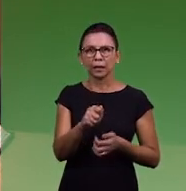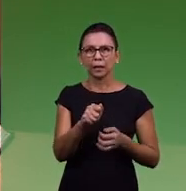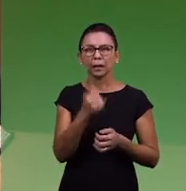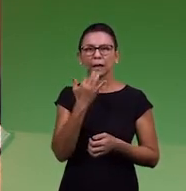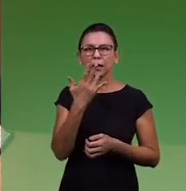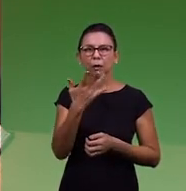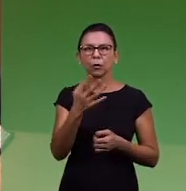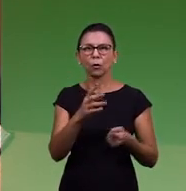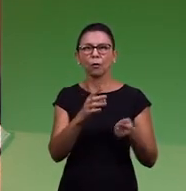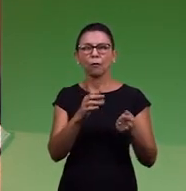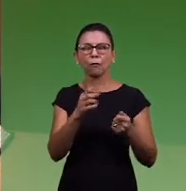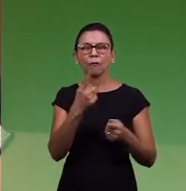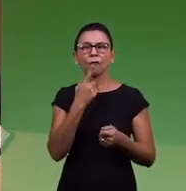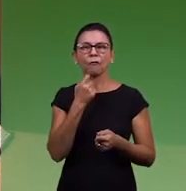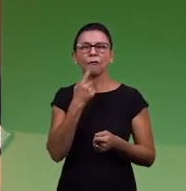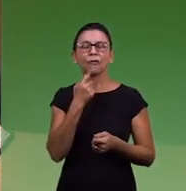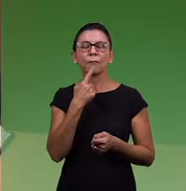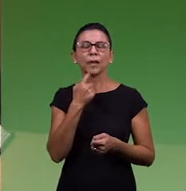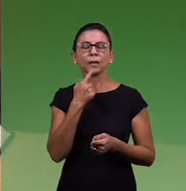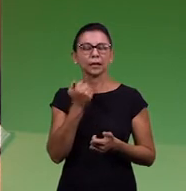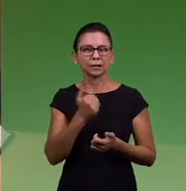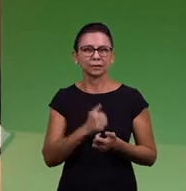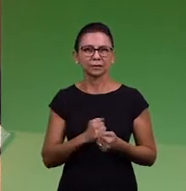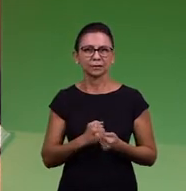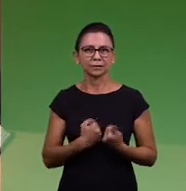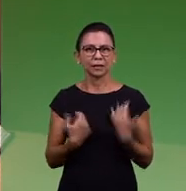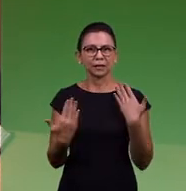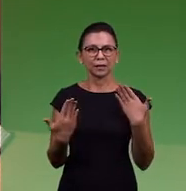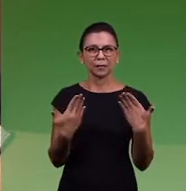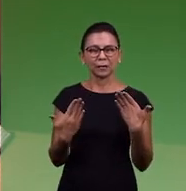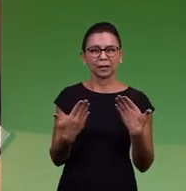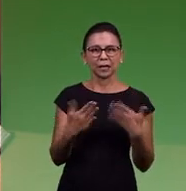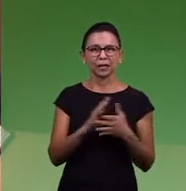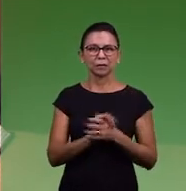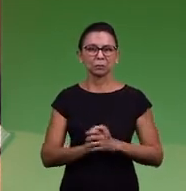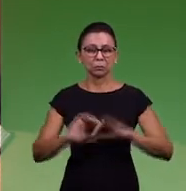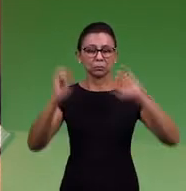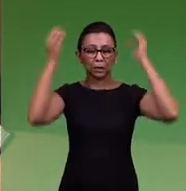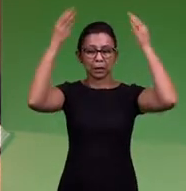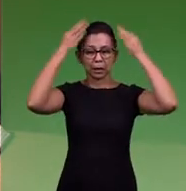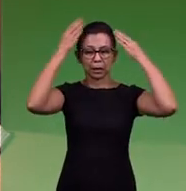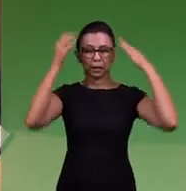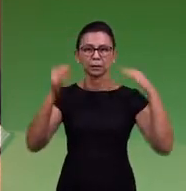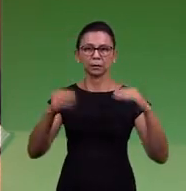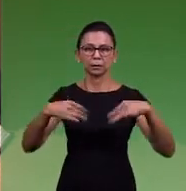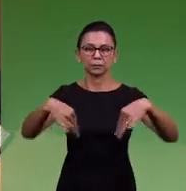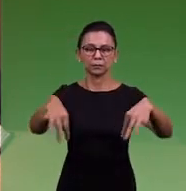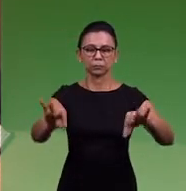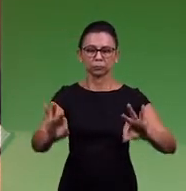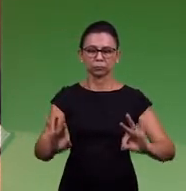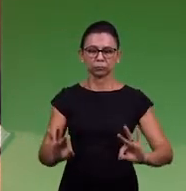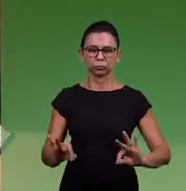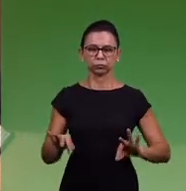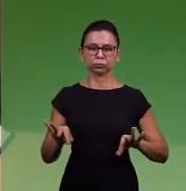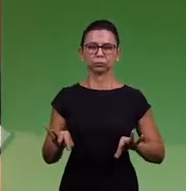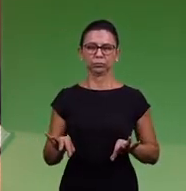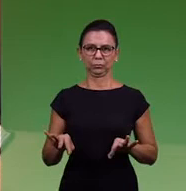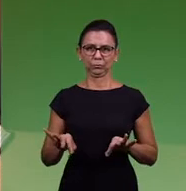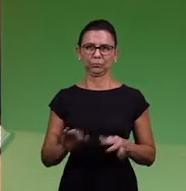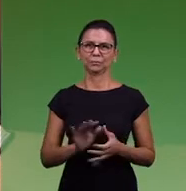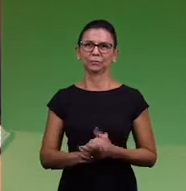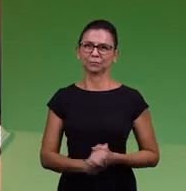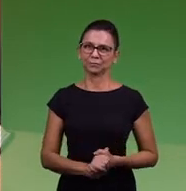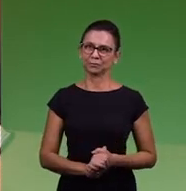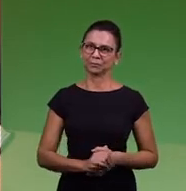derramar do sangue de Jesus, a realeza dele. Então é como se essa expressão desse versículo pudesse ser traduzida na seguinte